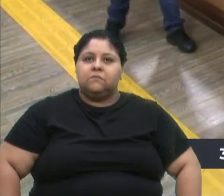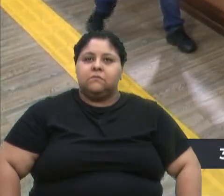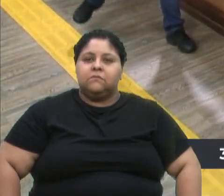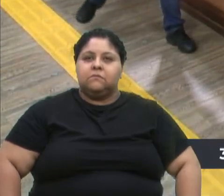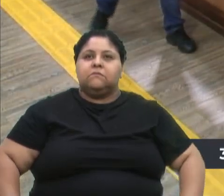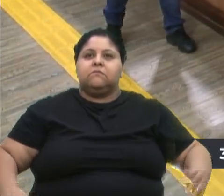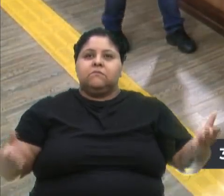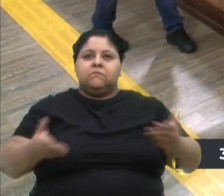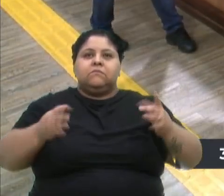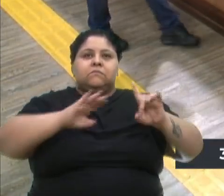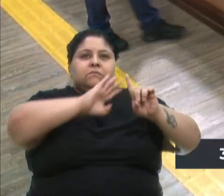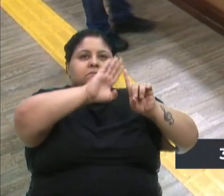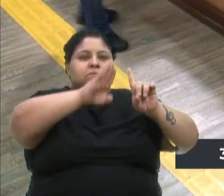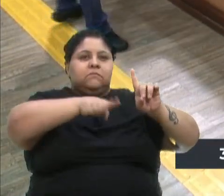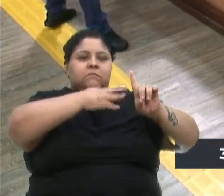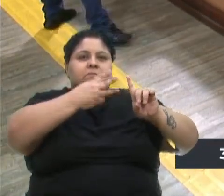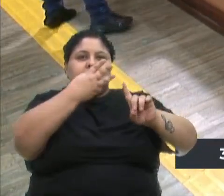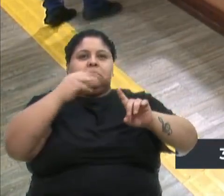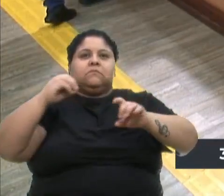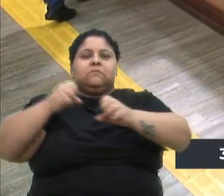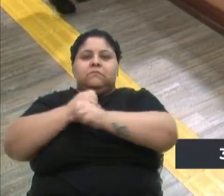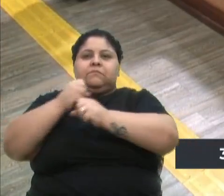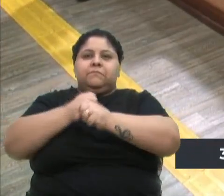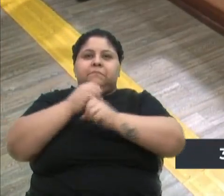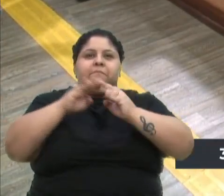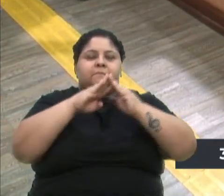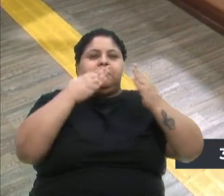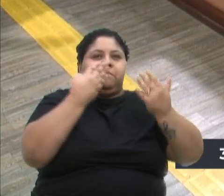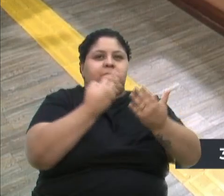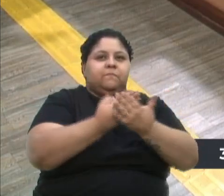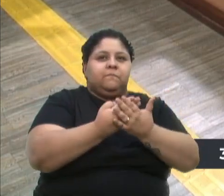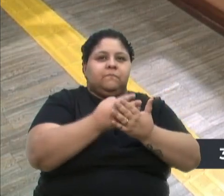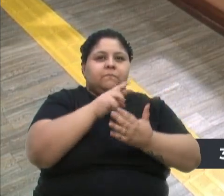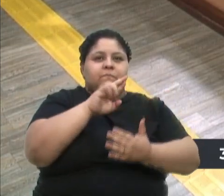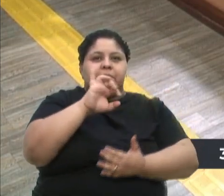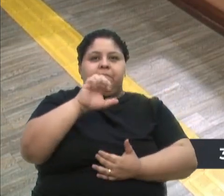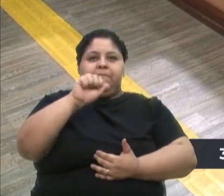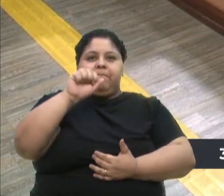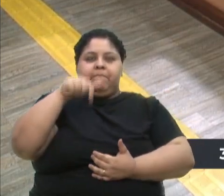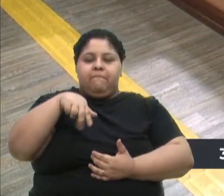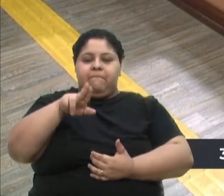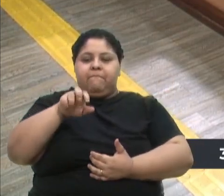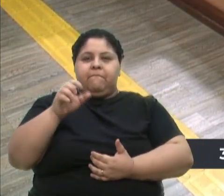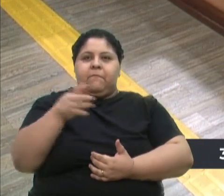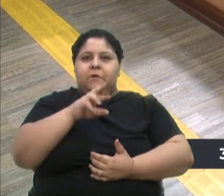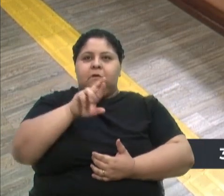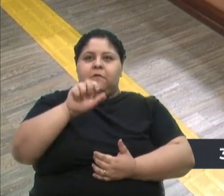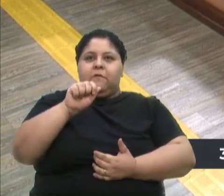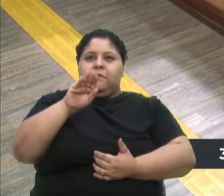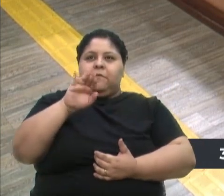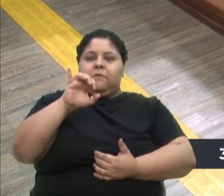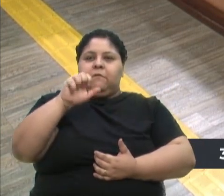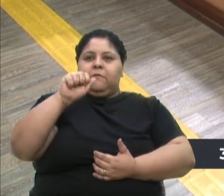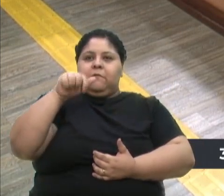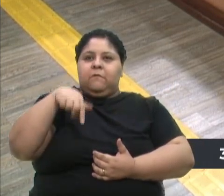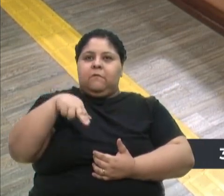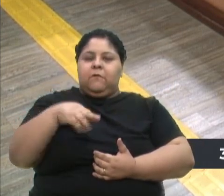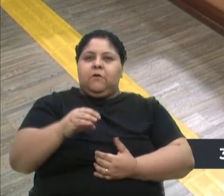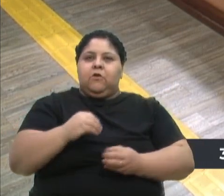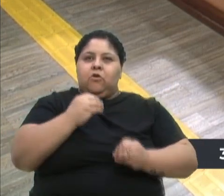Passemos a homenagem alusiva aos 30 anos da Escola Risque Rabisque, conforme o requerimento